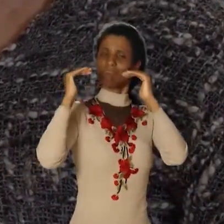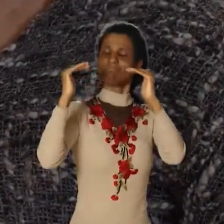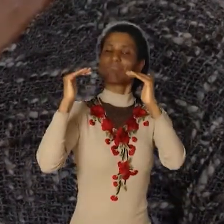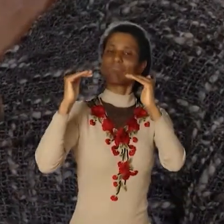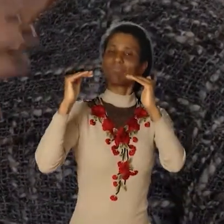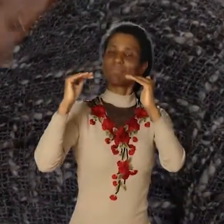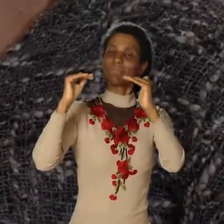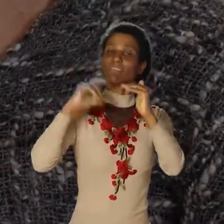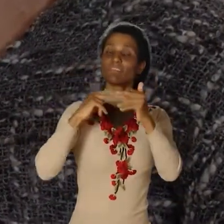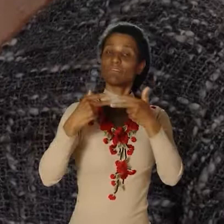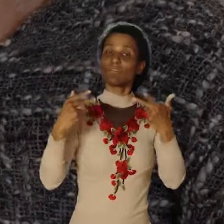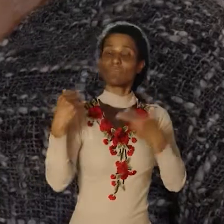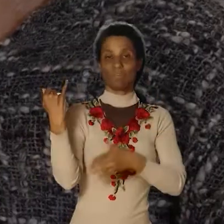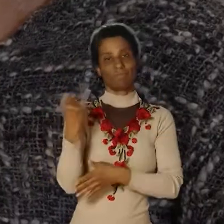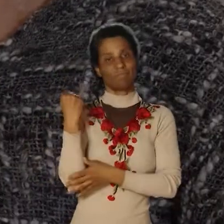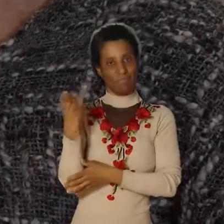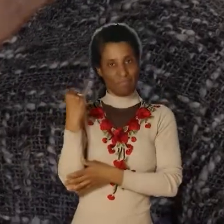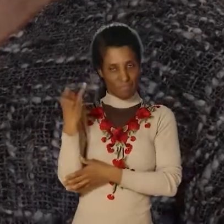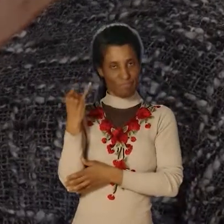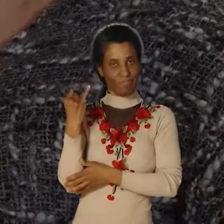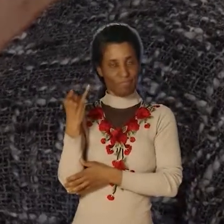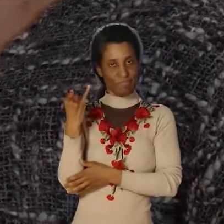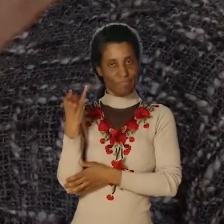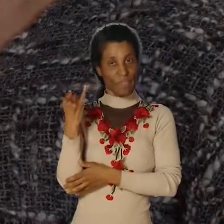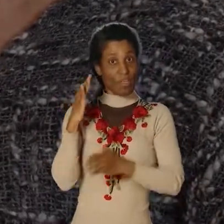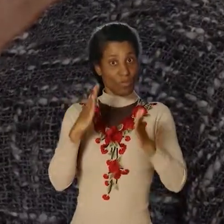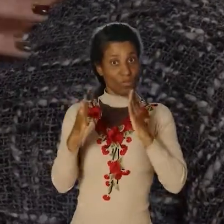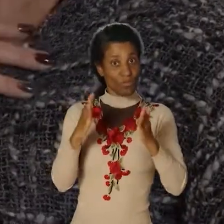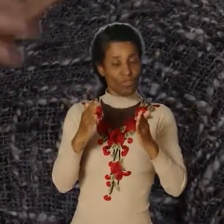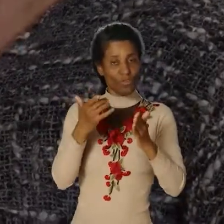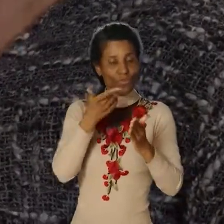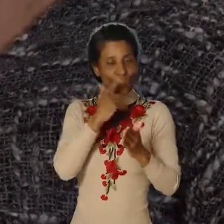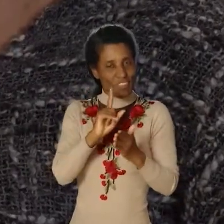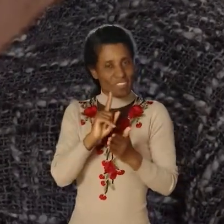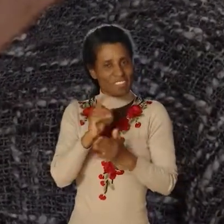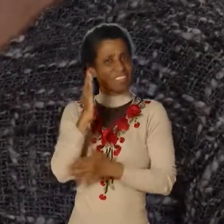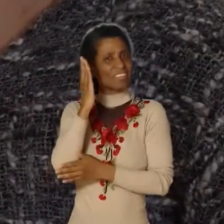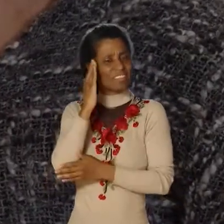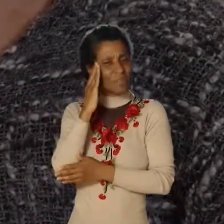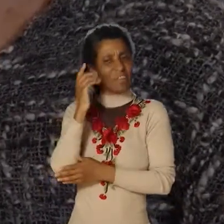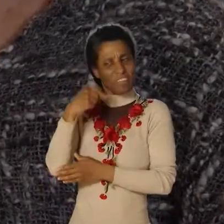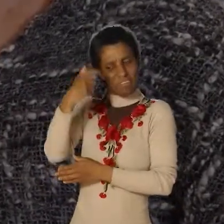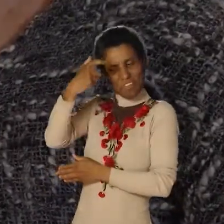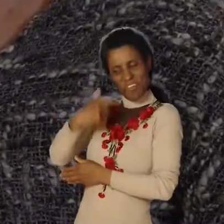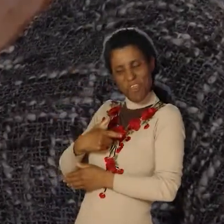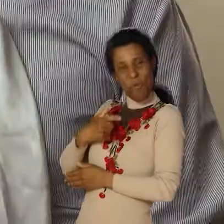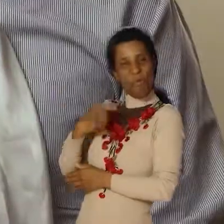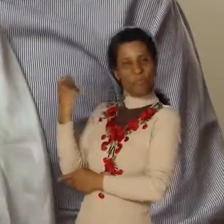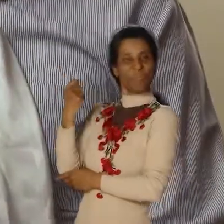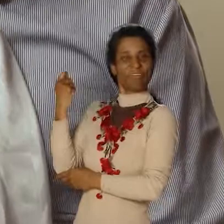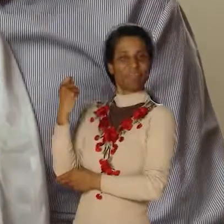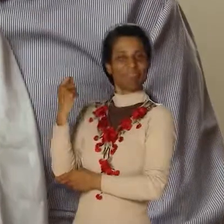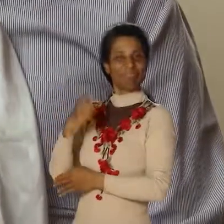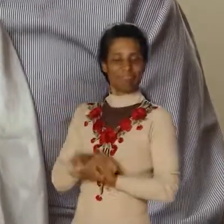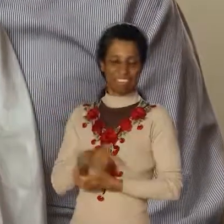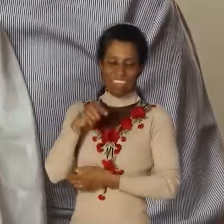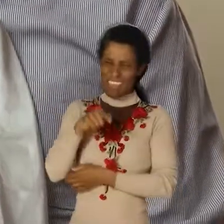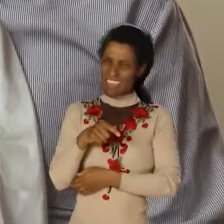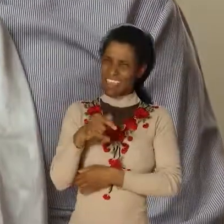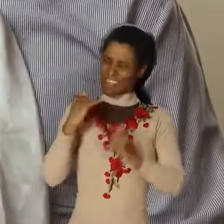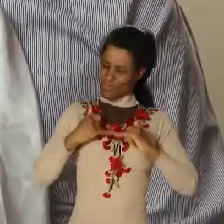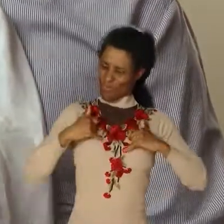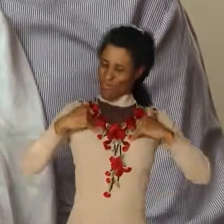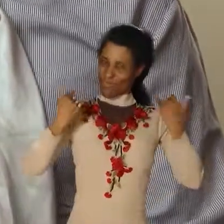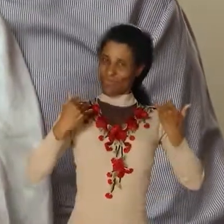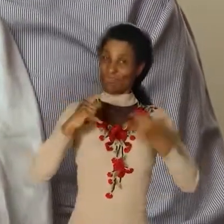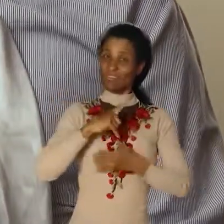hierarquia que a gente estabelece entre as coisas que são importantes na hora de nos identificarmos aí perante os outros. Este orgulho que nós